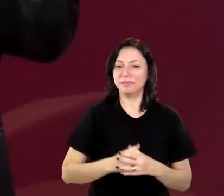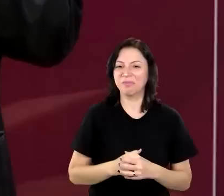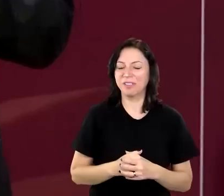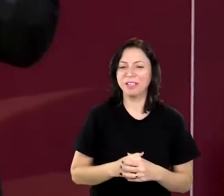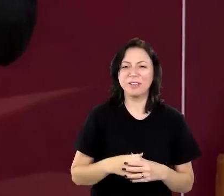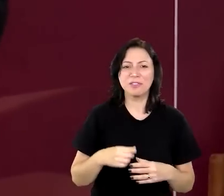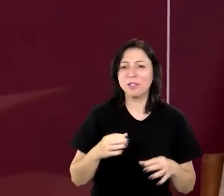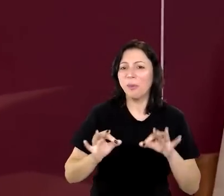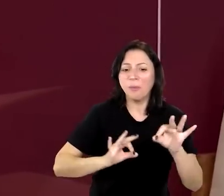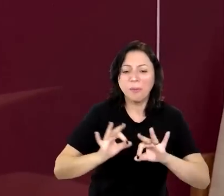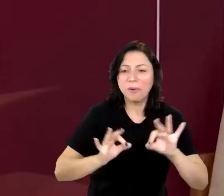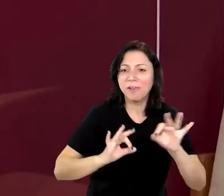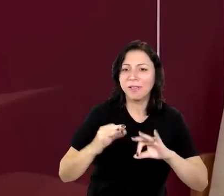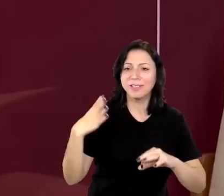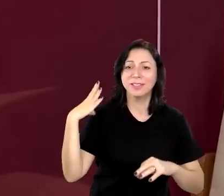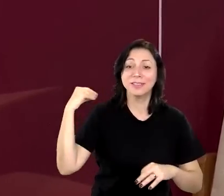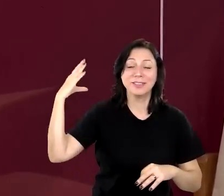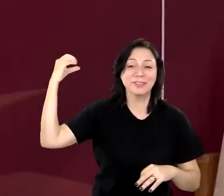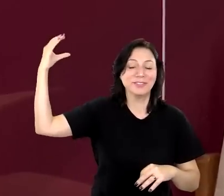que você detesta.